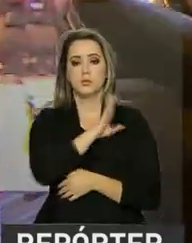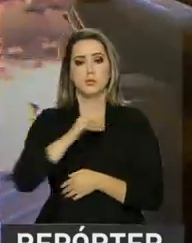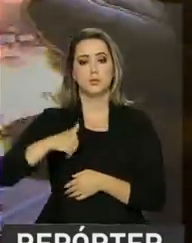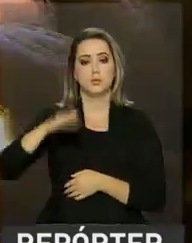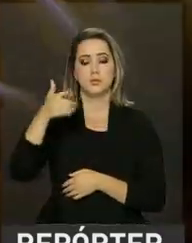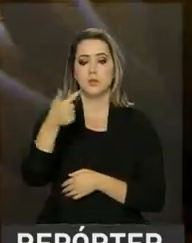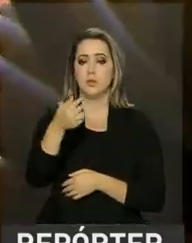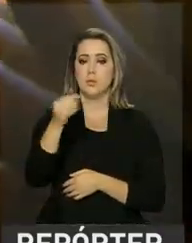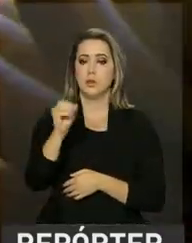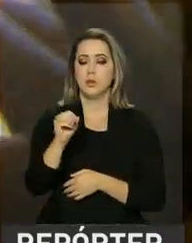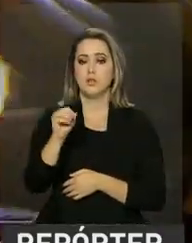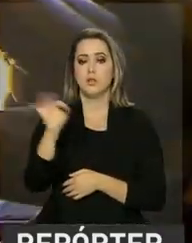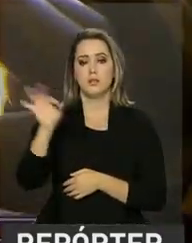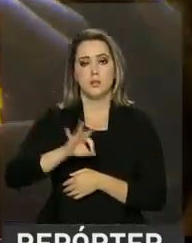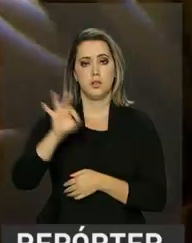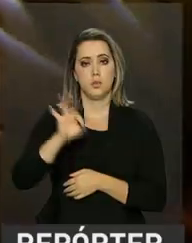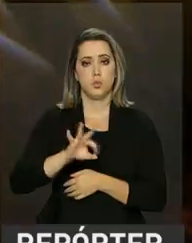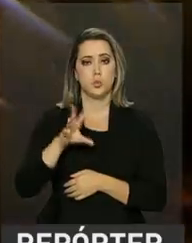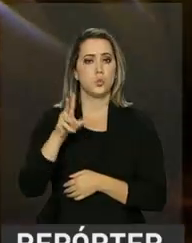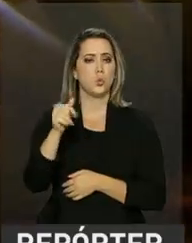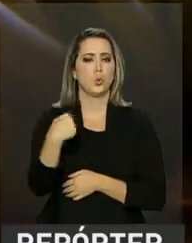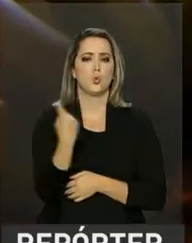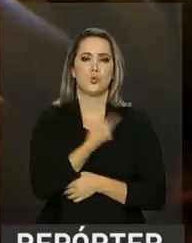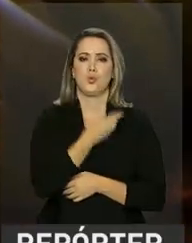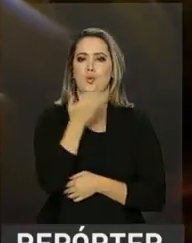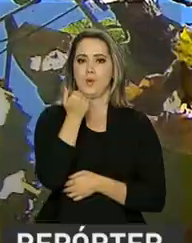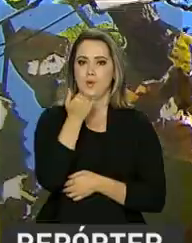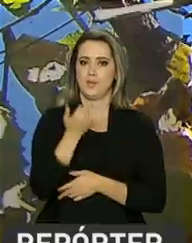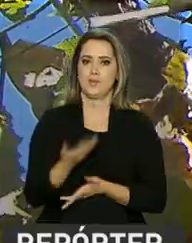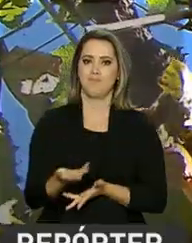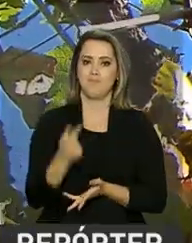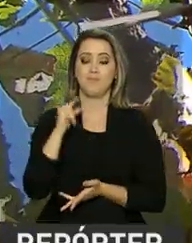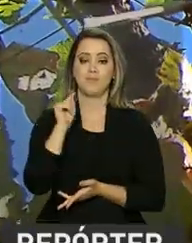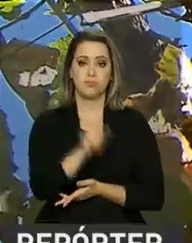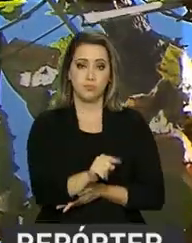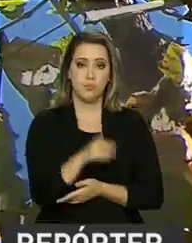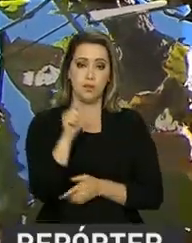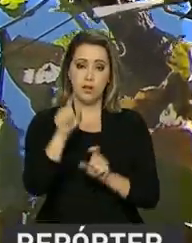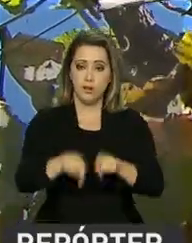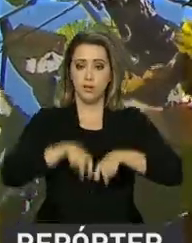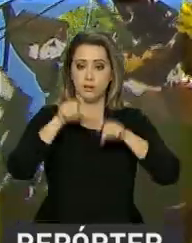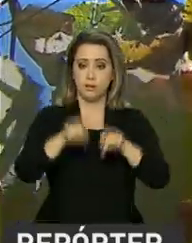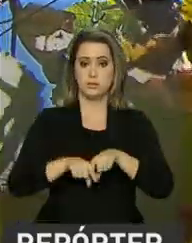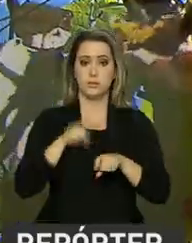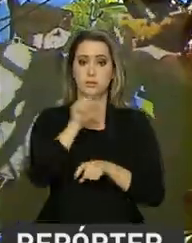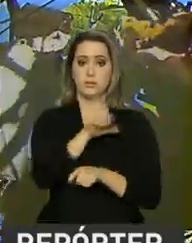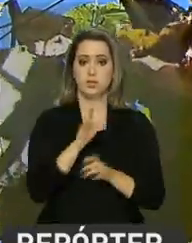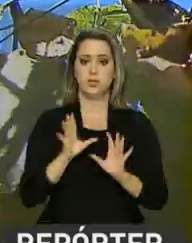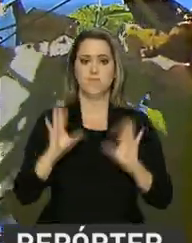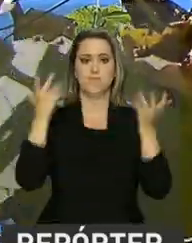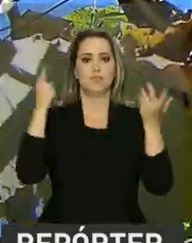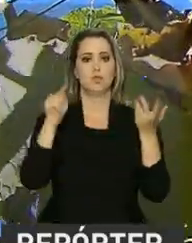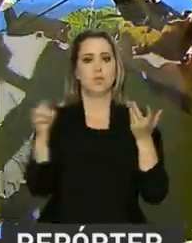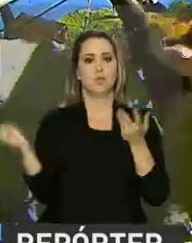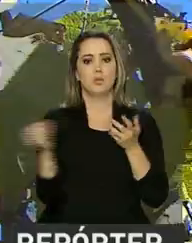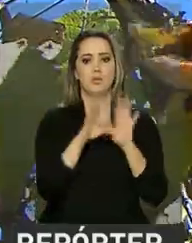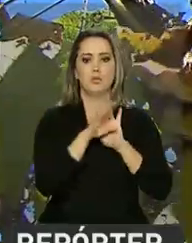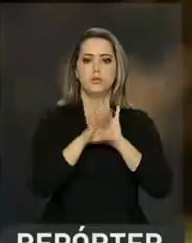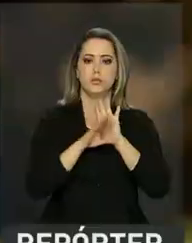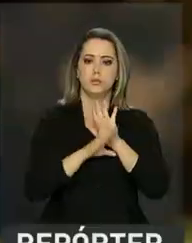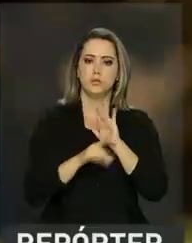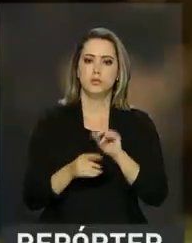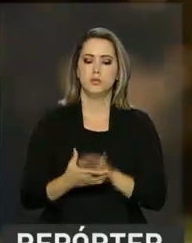mais de 70% dos alimentos na mesa brasileiro e é lá no campo que seu Carlos comemora com o novo plano